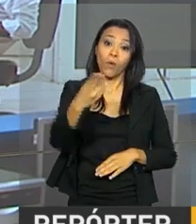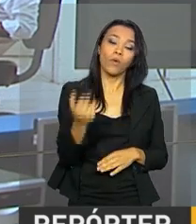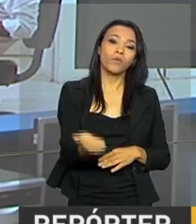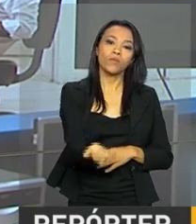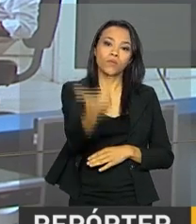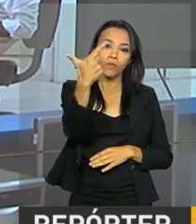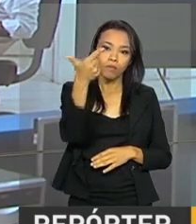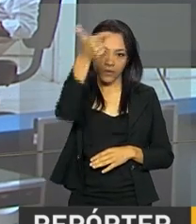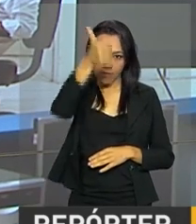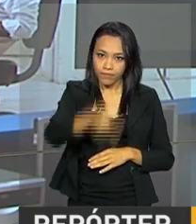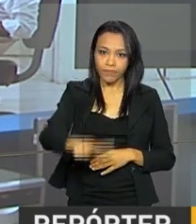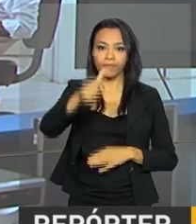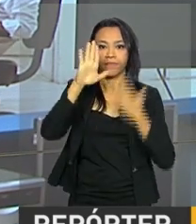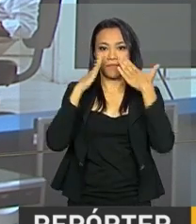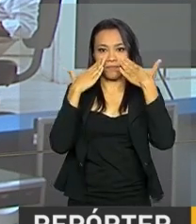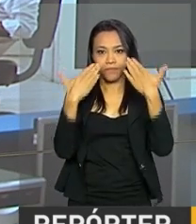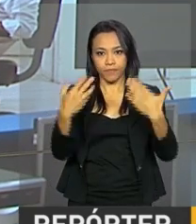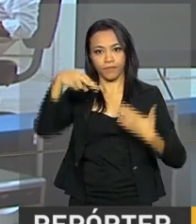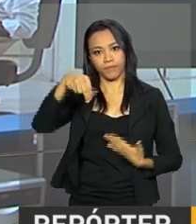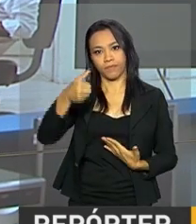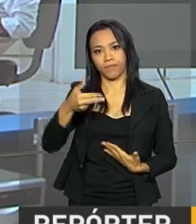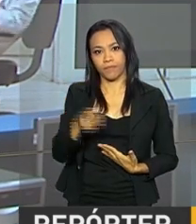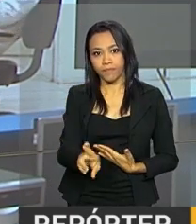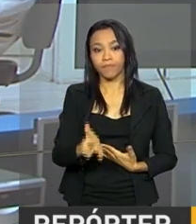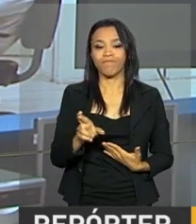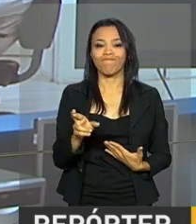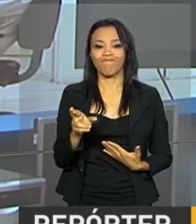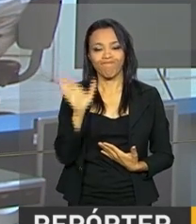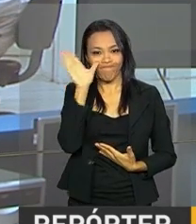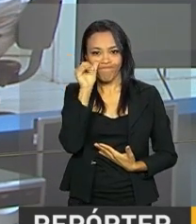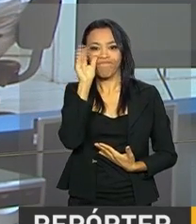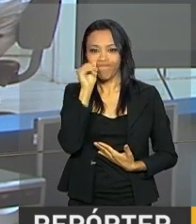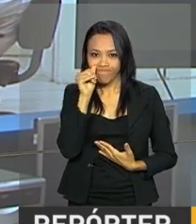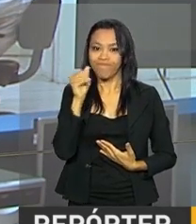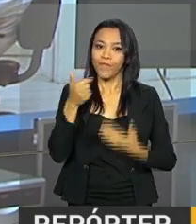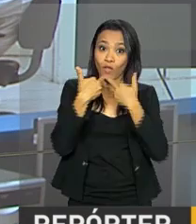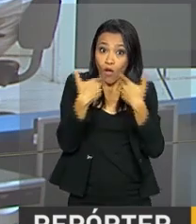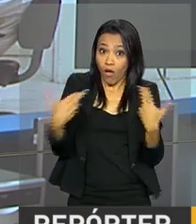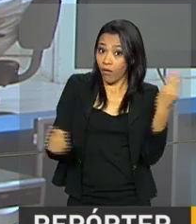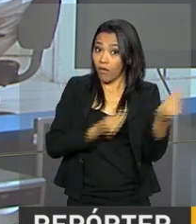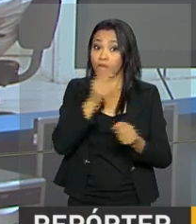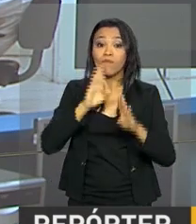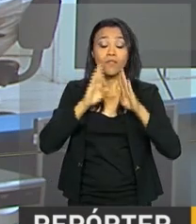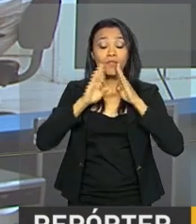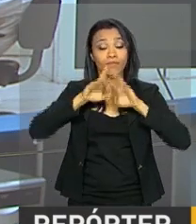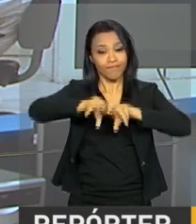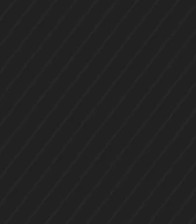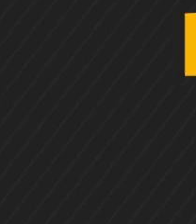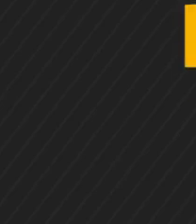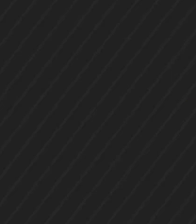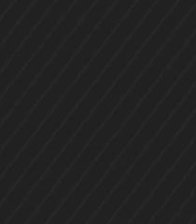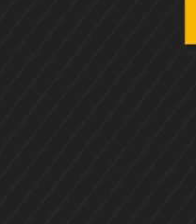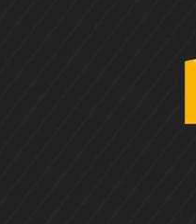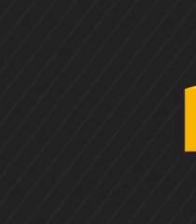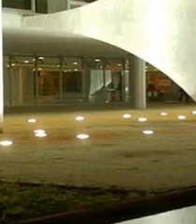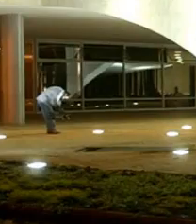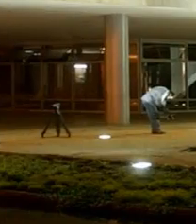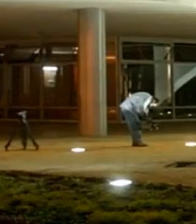ao meio-dia na próxima edição do repórter nbr acompanhe as novidades também pelas nossas redes sociais